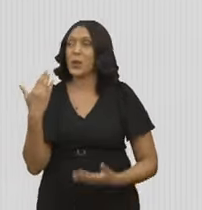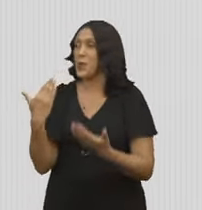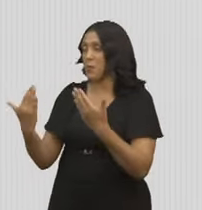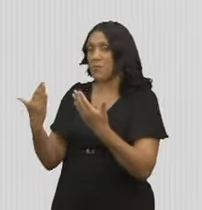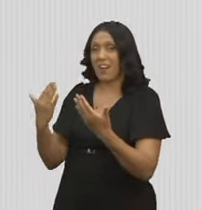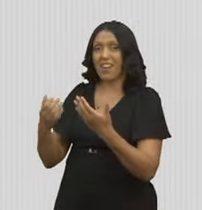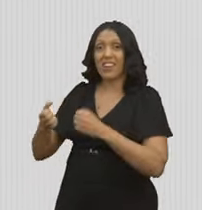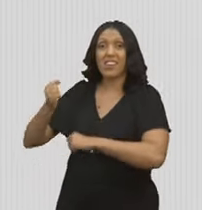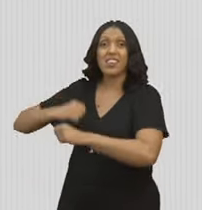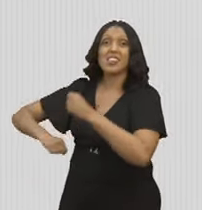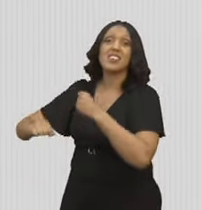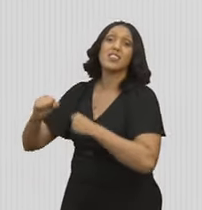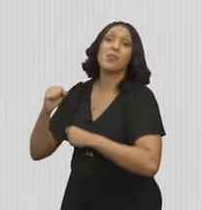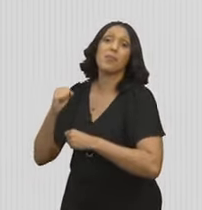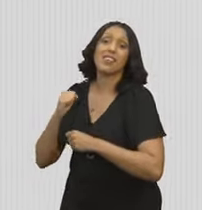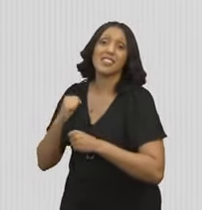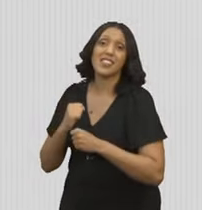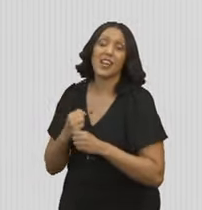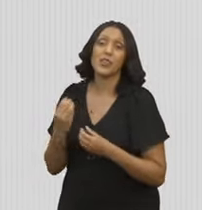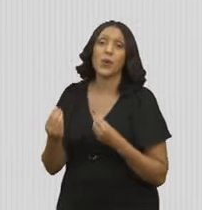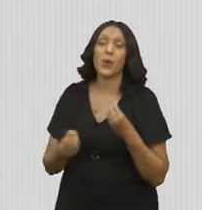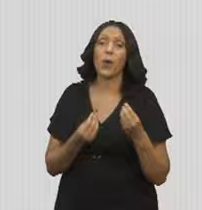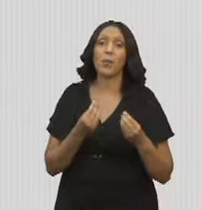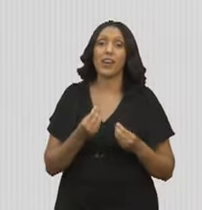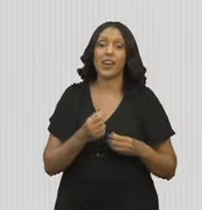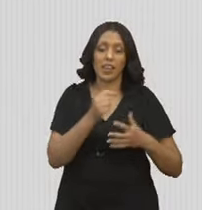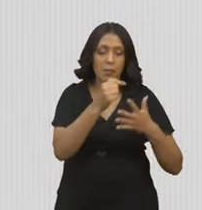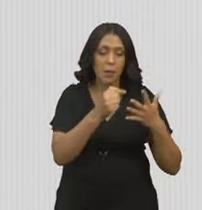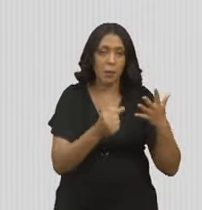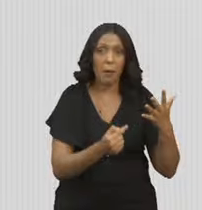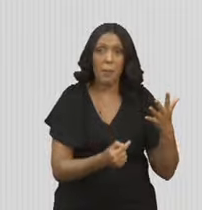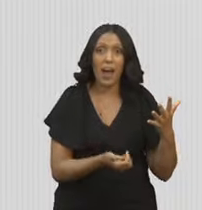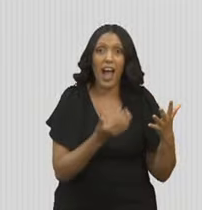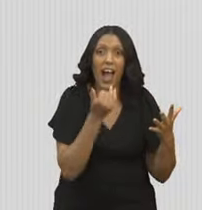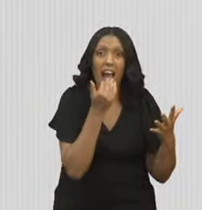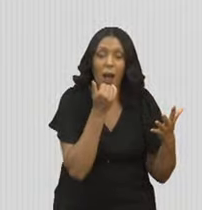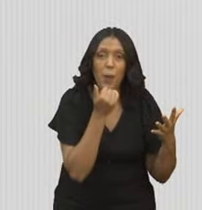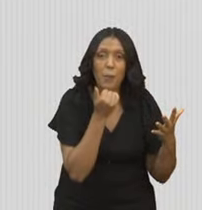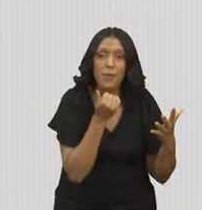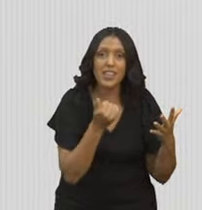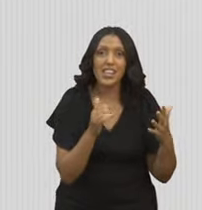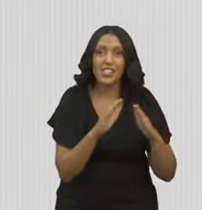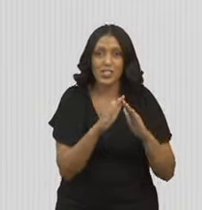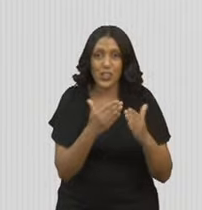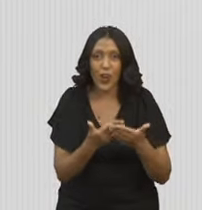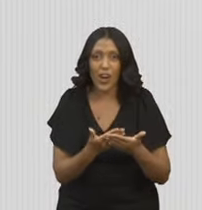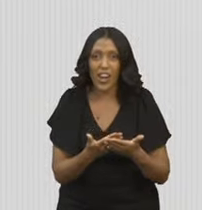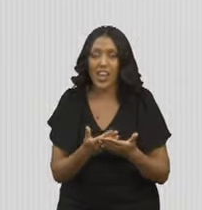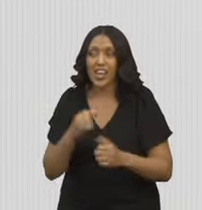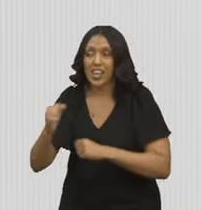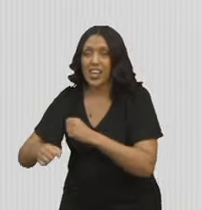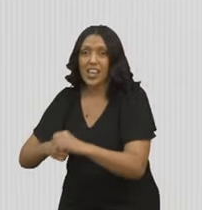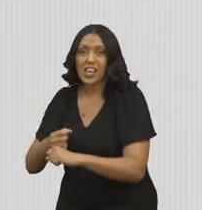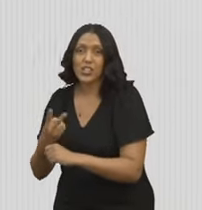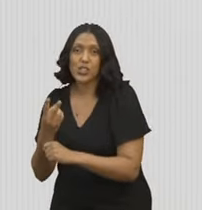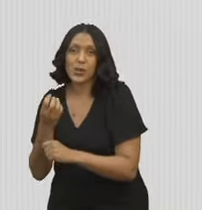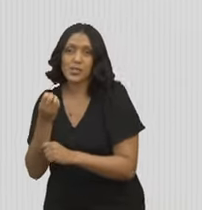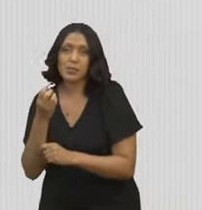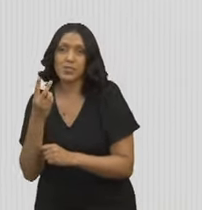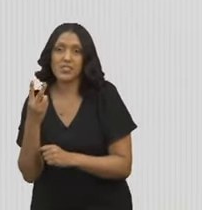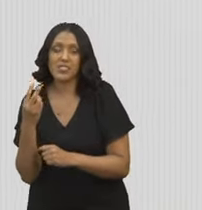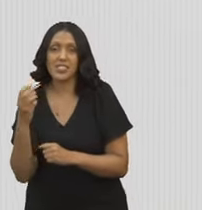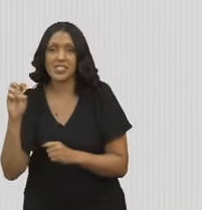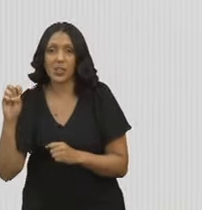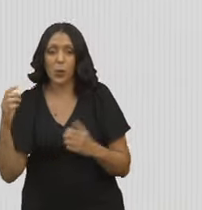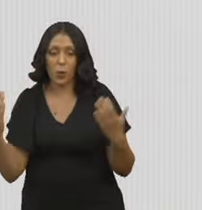os cardápios e ver quem está falando a verdade? Cortaram frutas, trocaram suco natural por suco concentrado, retiraram iogurte natural.